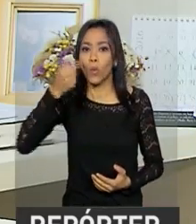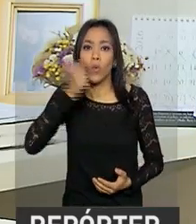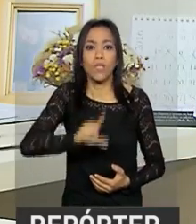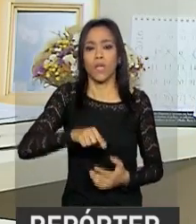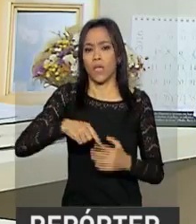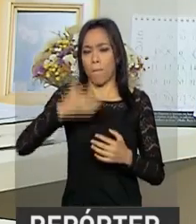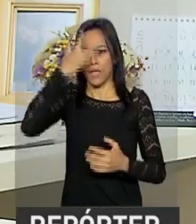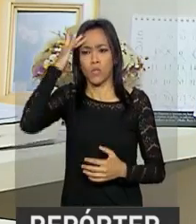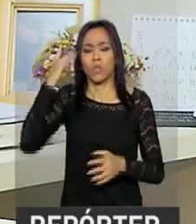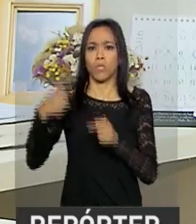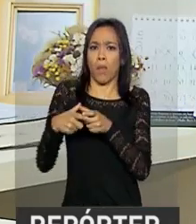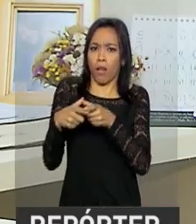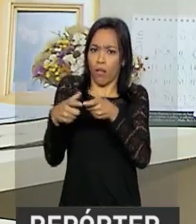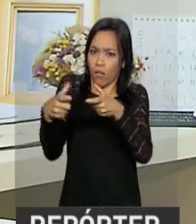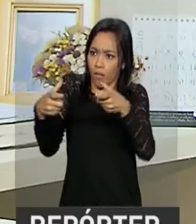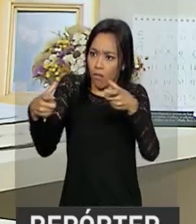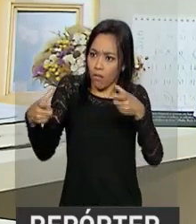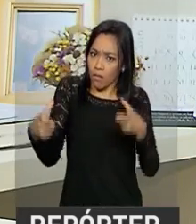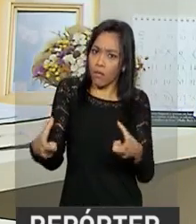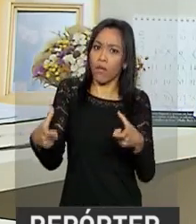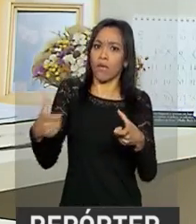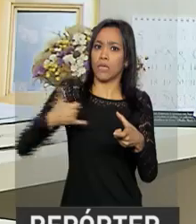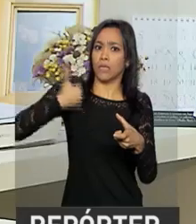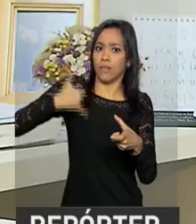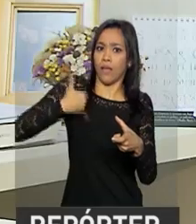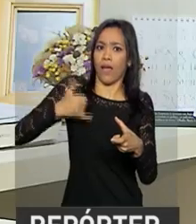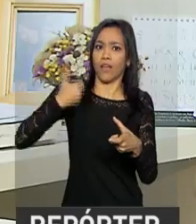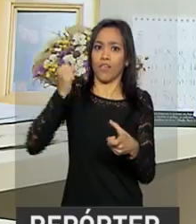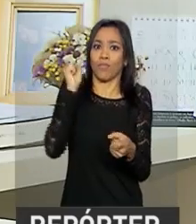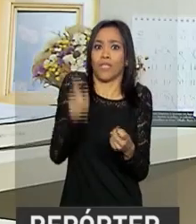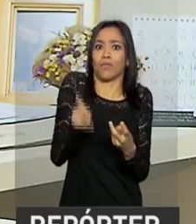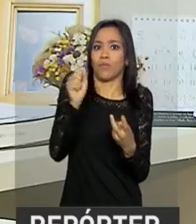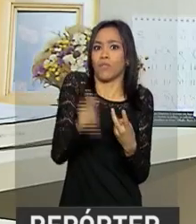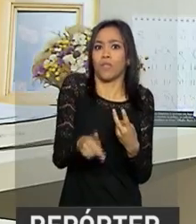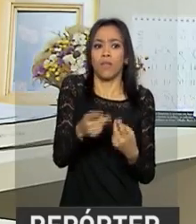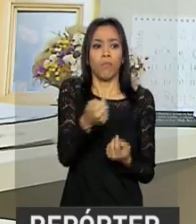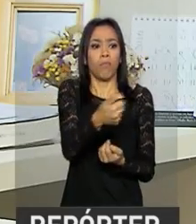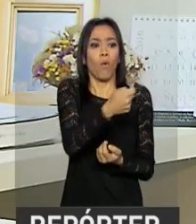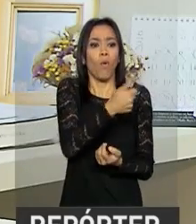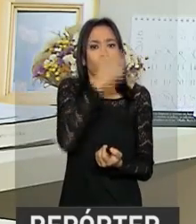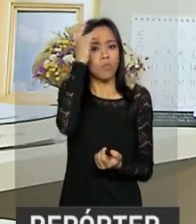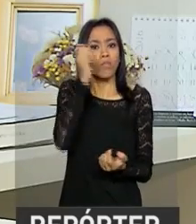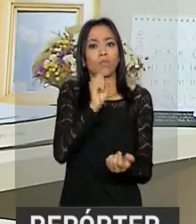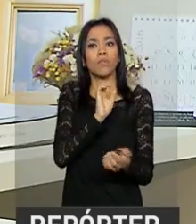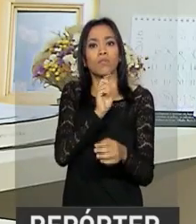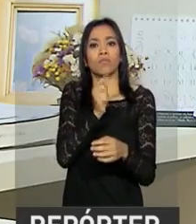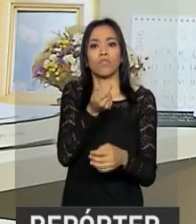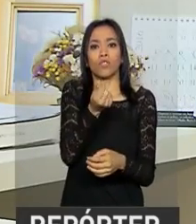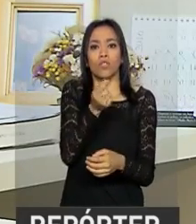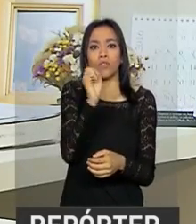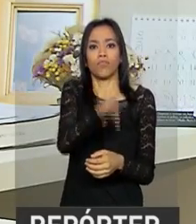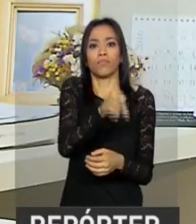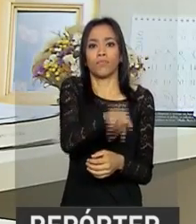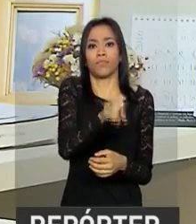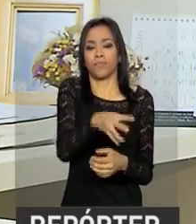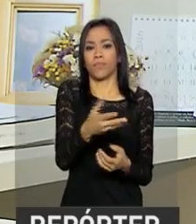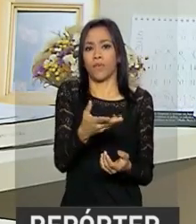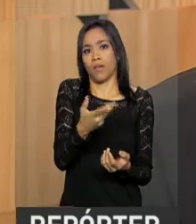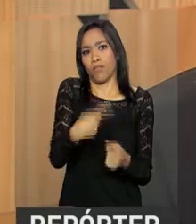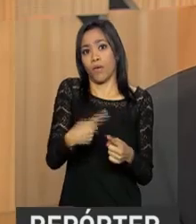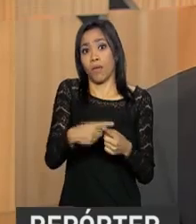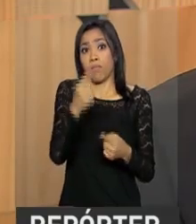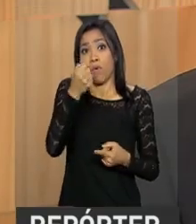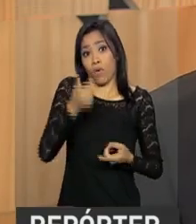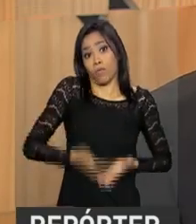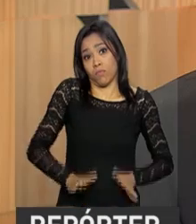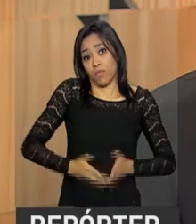mais pessoas entrando em benefício previdenciário e menos pessoas contribuindo, já que eu tenho menos pessoas nascendo.